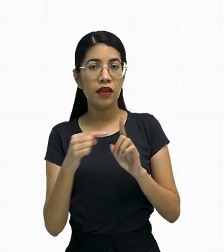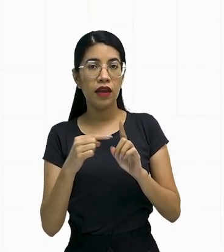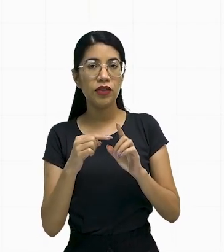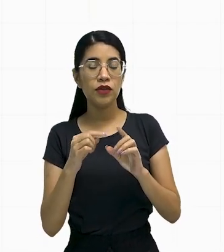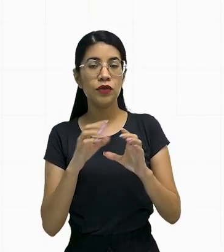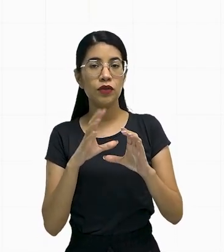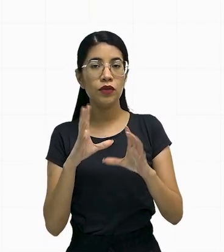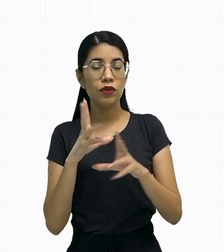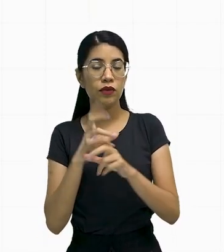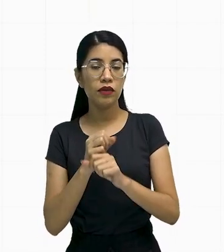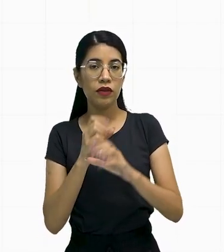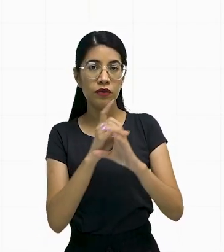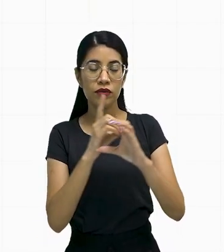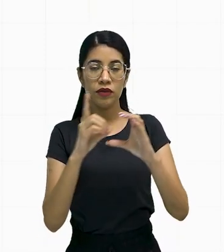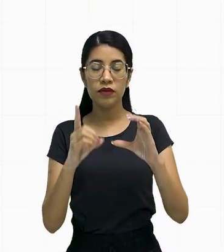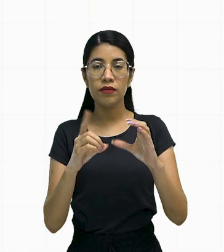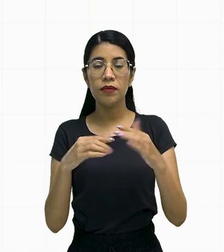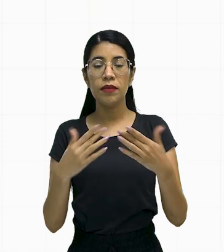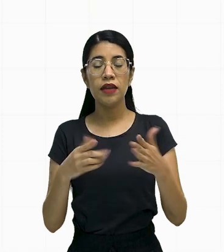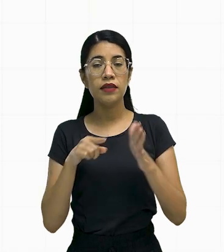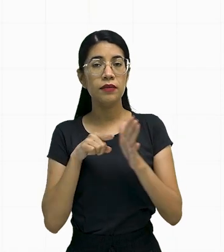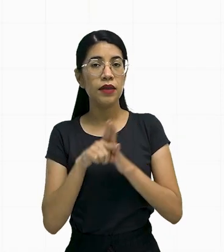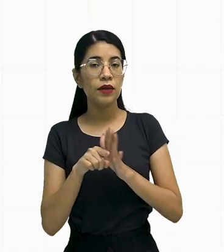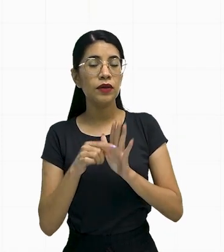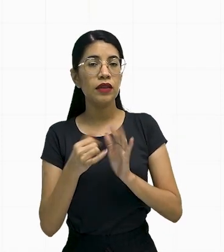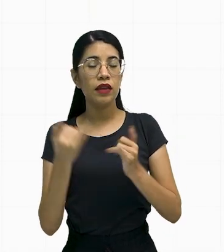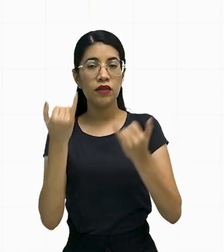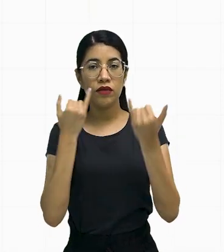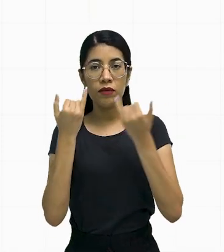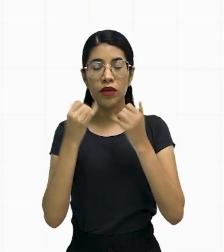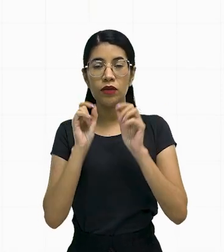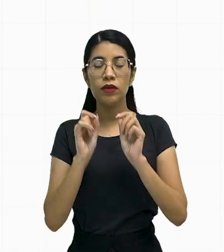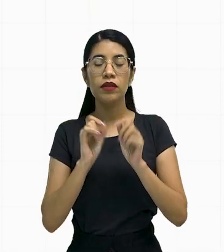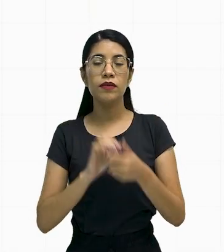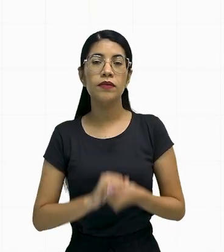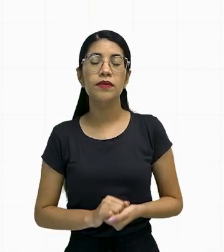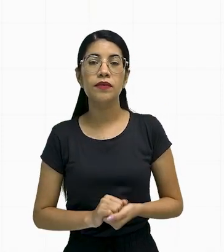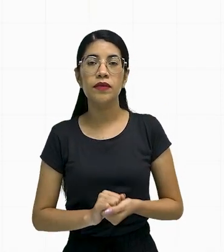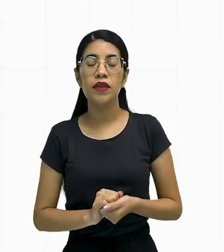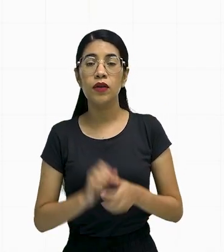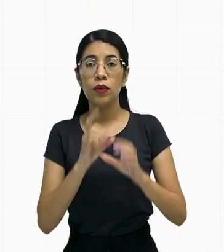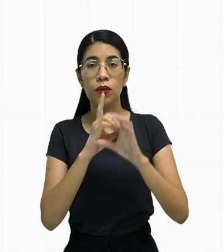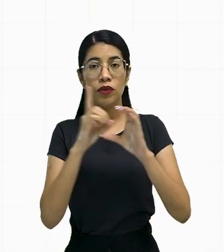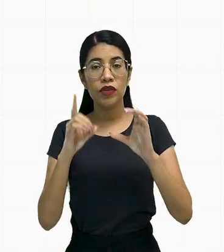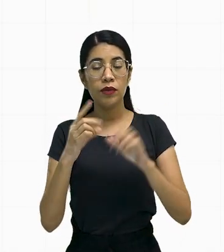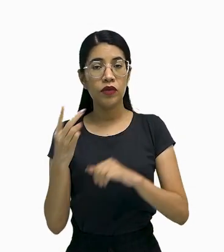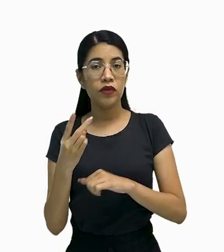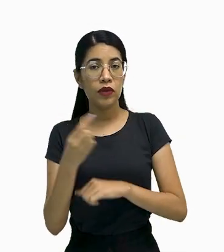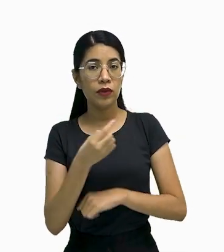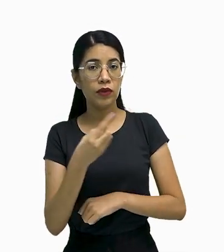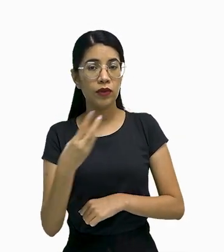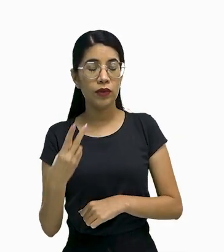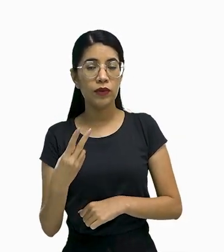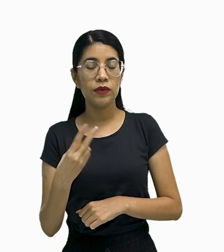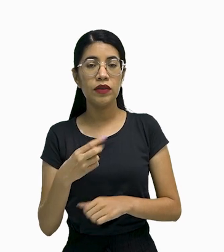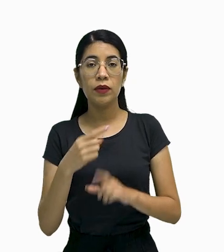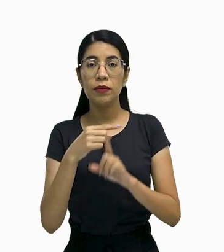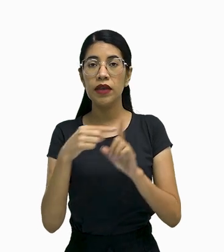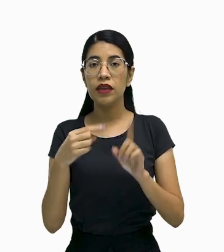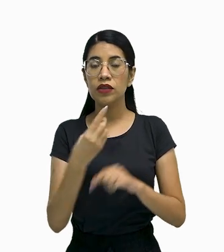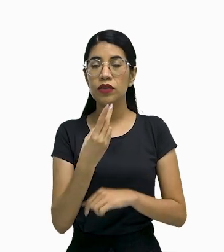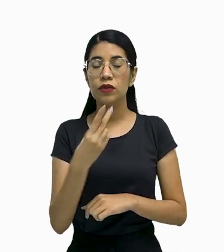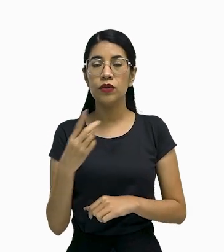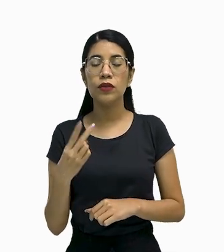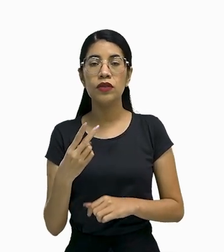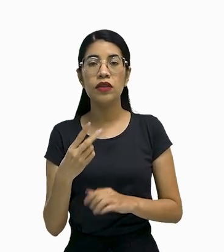diâmetro. Como a questão está informando aqui, que eu marquei em vermelho, que o diâmetro vale 12, a metade de 12